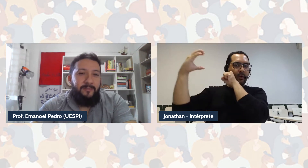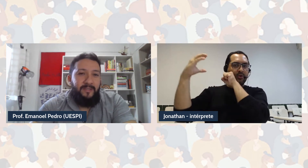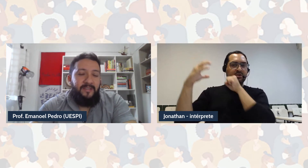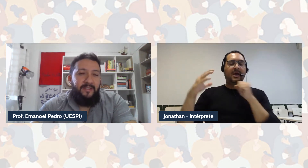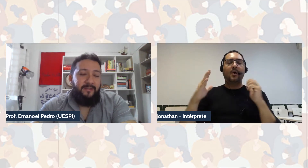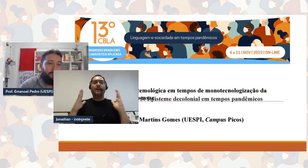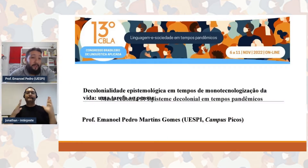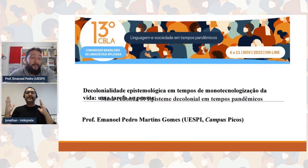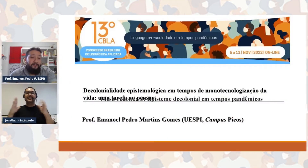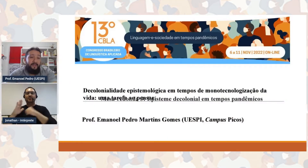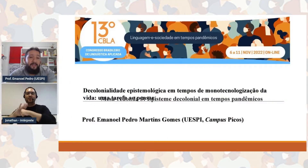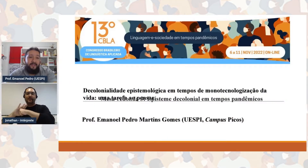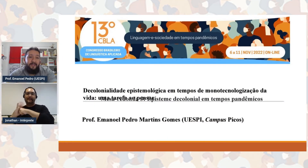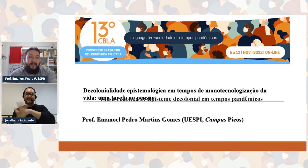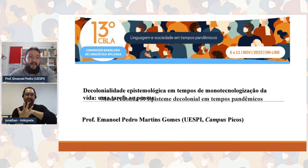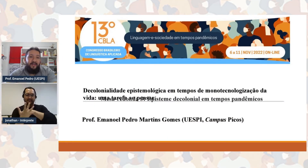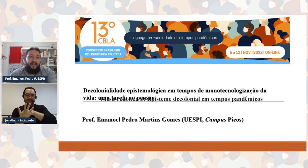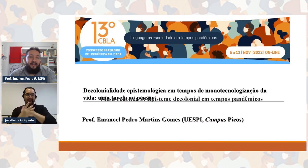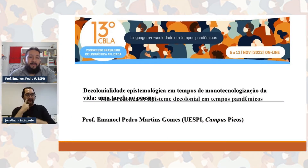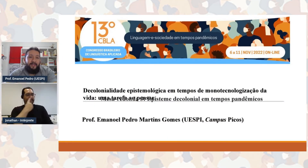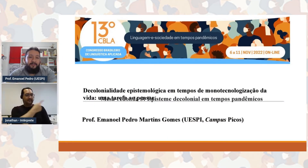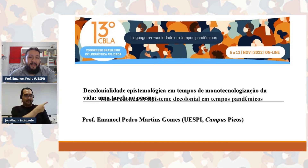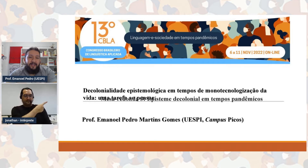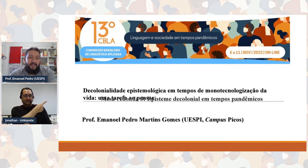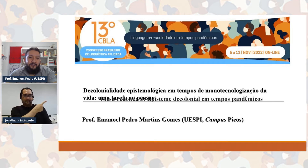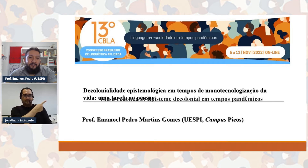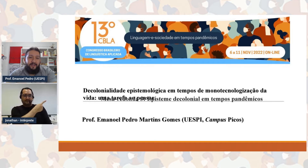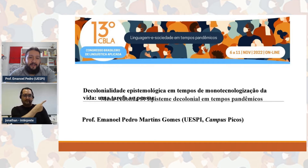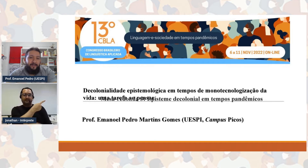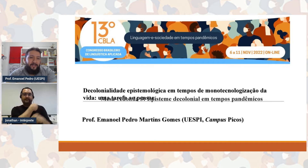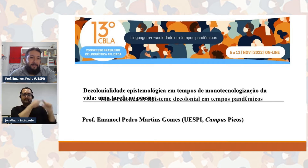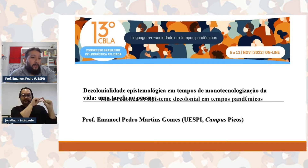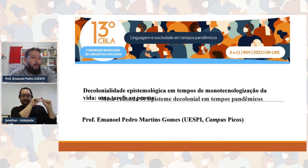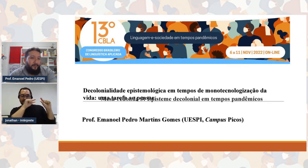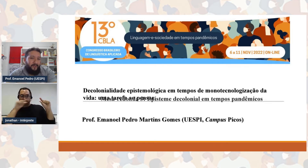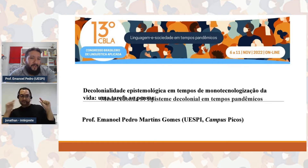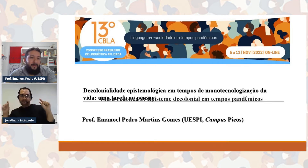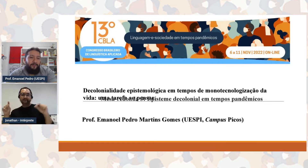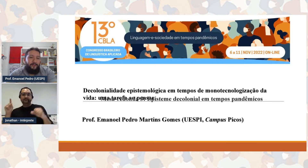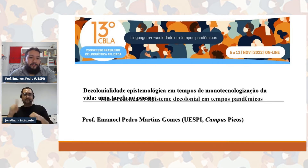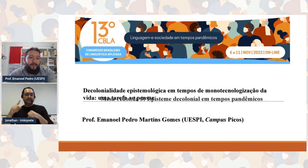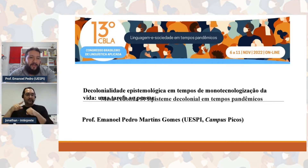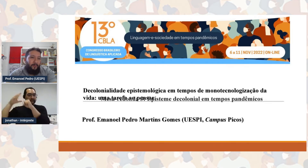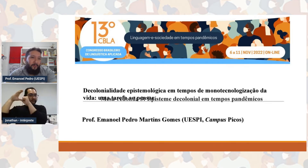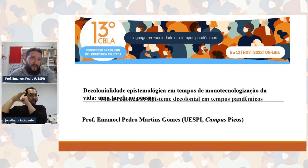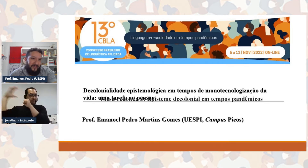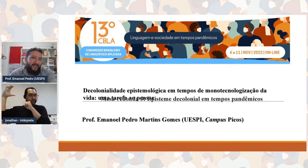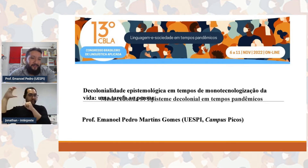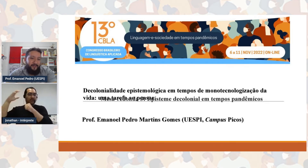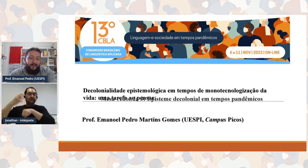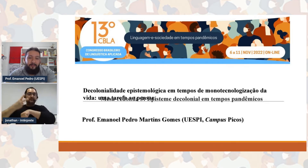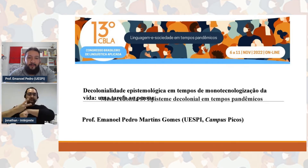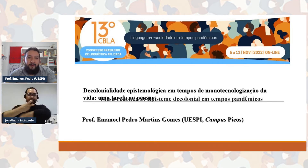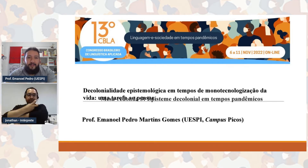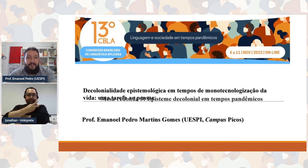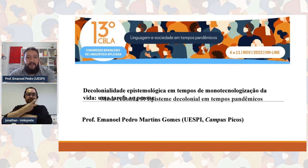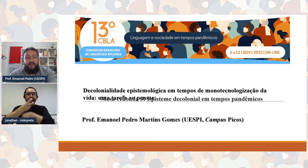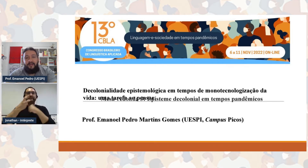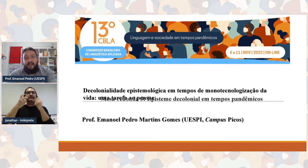o título da nossa mesa, mas vou tratar de uma episteme decolonial ou de uma decolonialidade